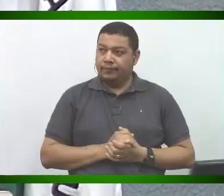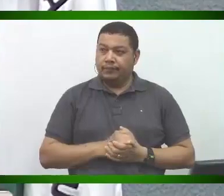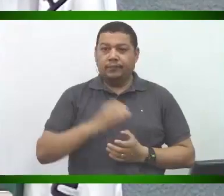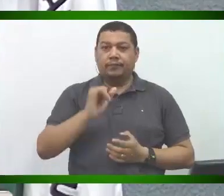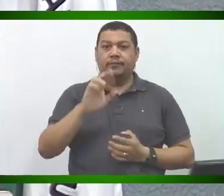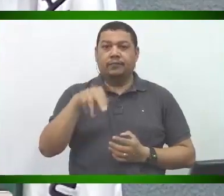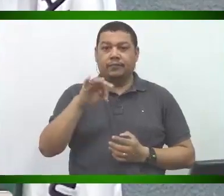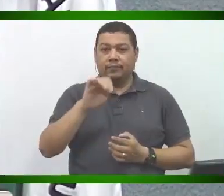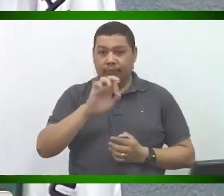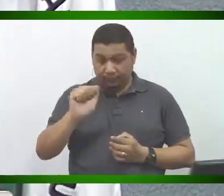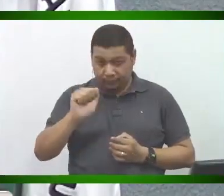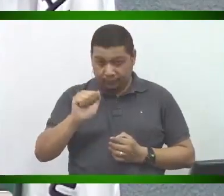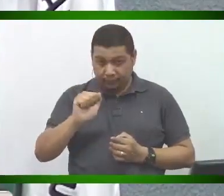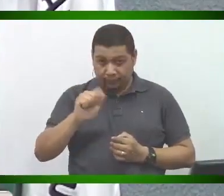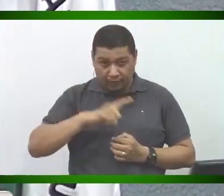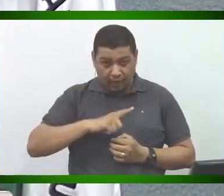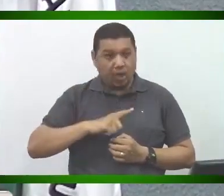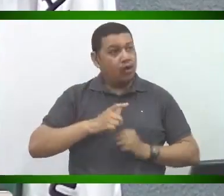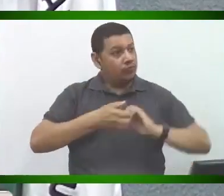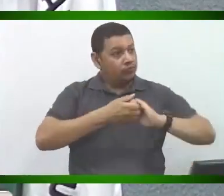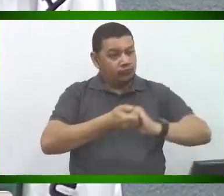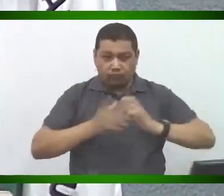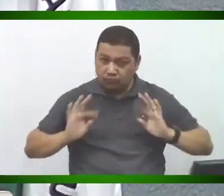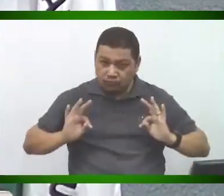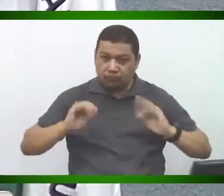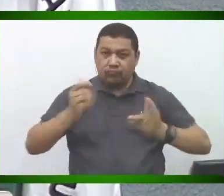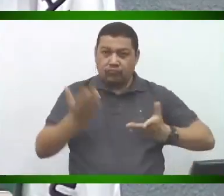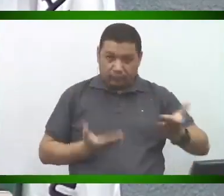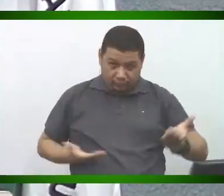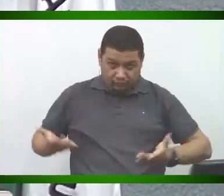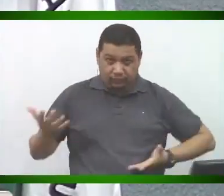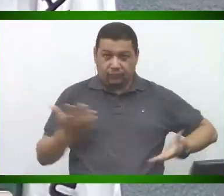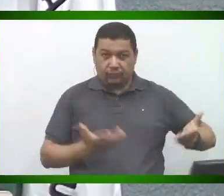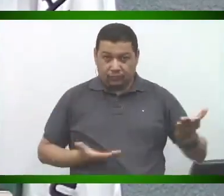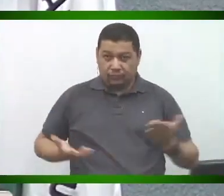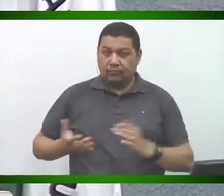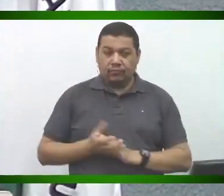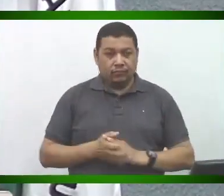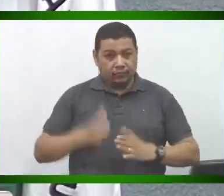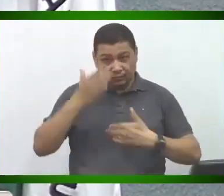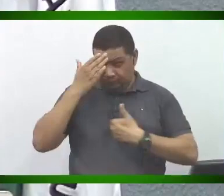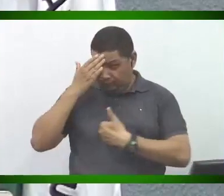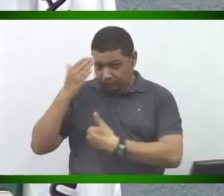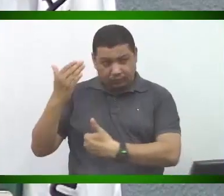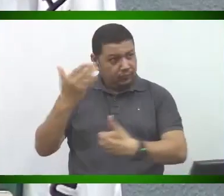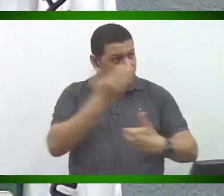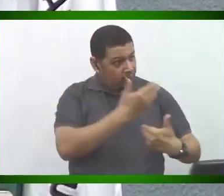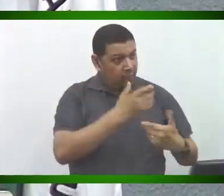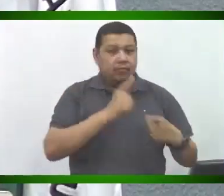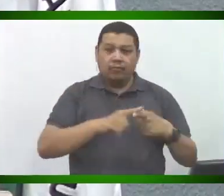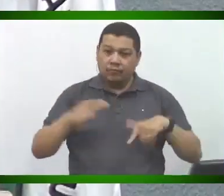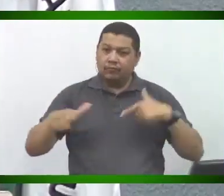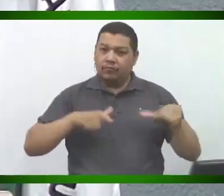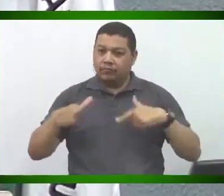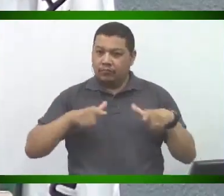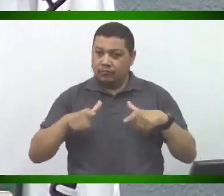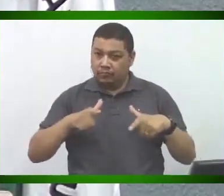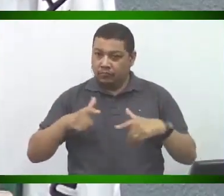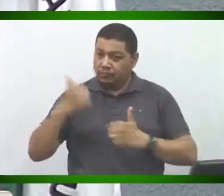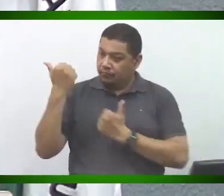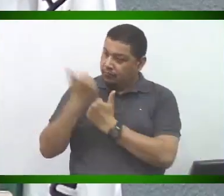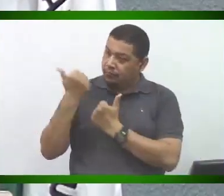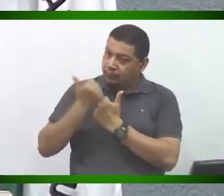Cíntia, cumprimentar todos os servidores da casa. Agradecer a todos pelo trabalho, né, por nos